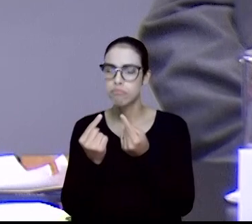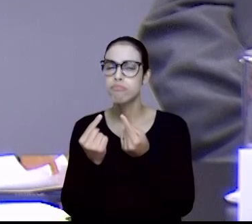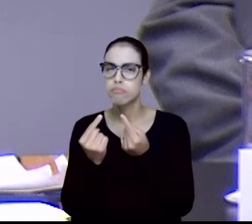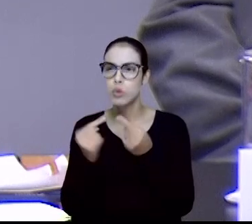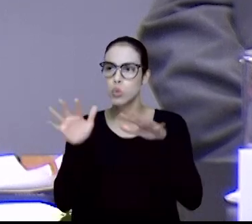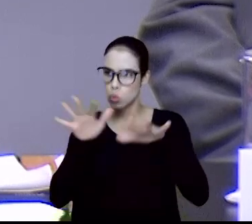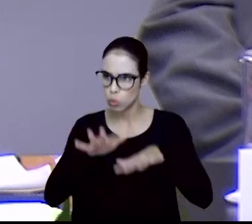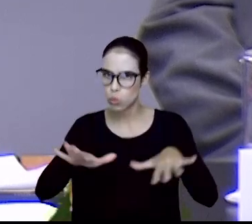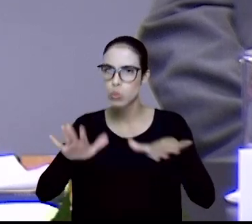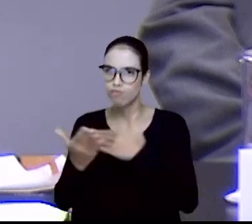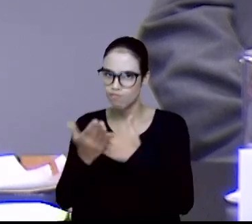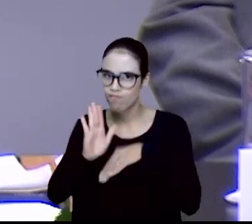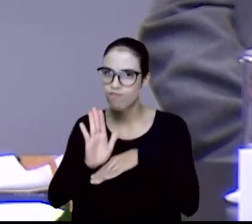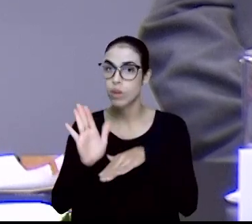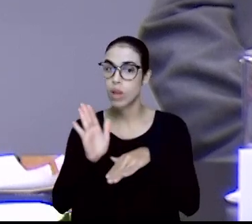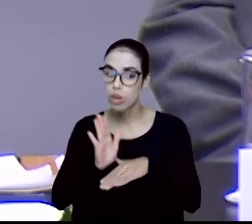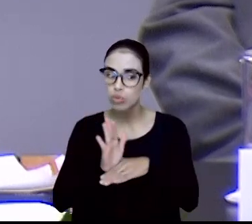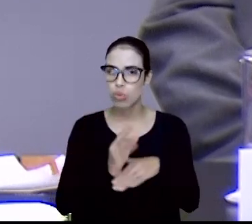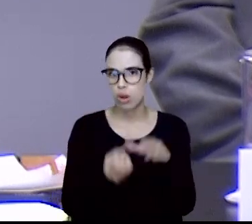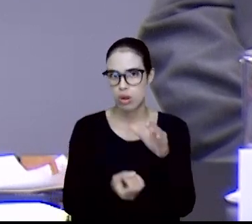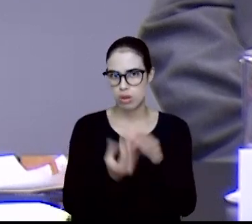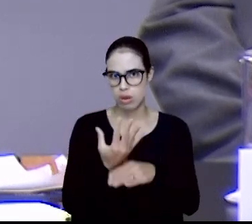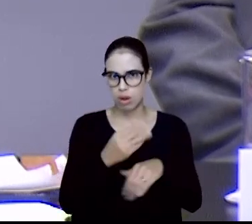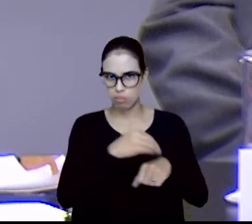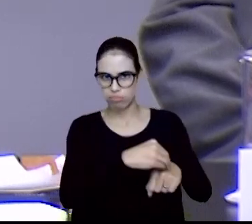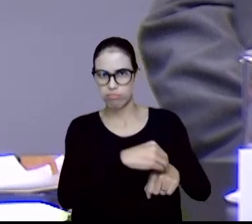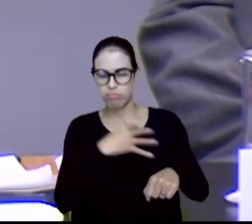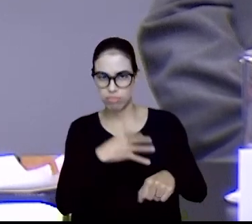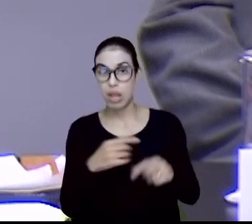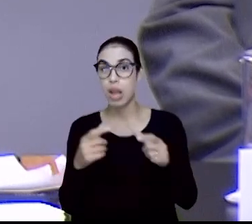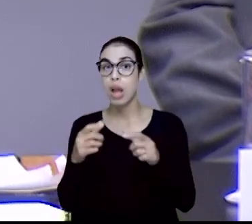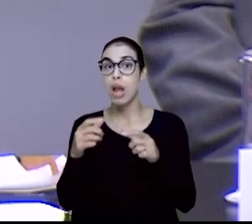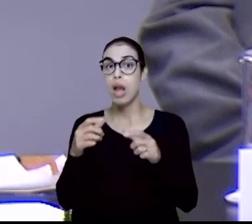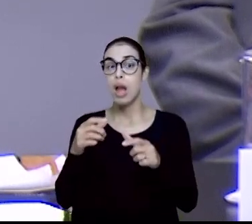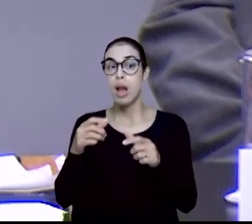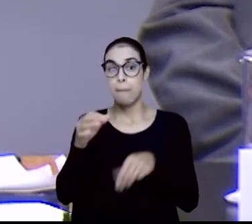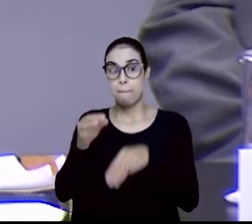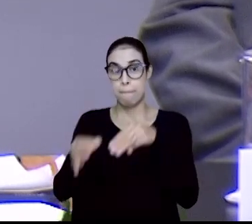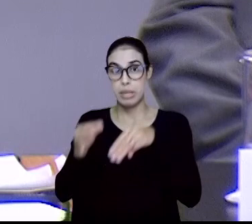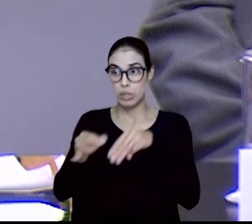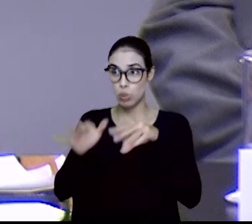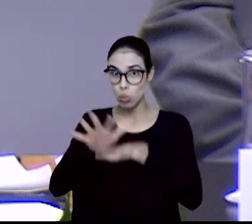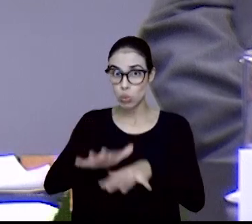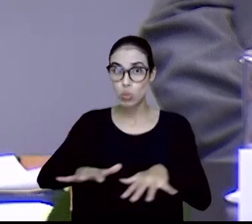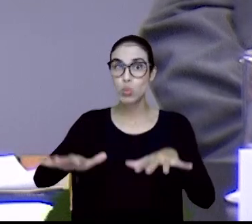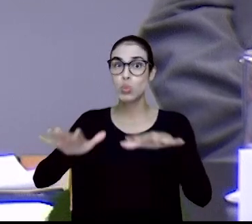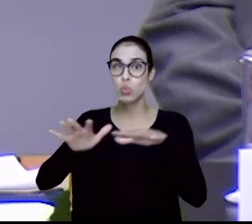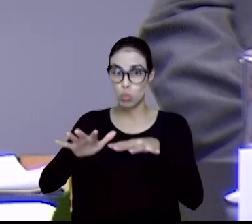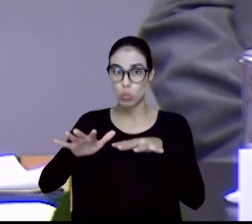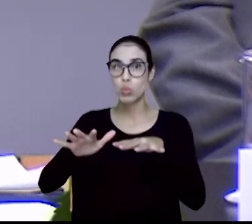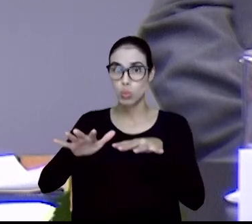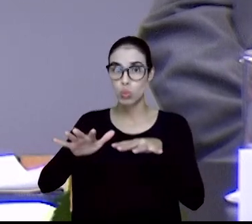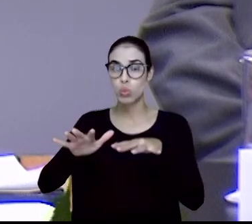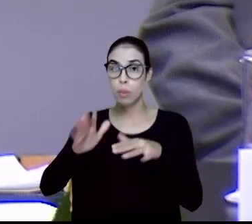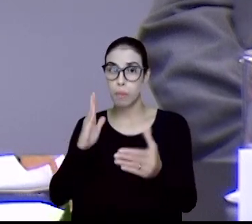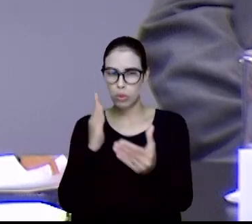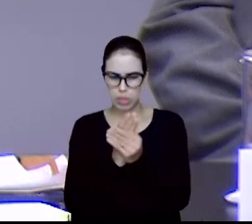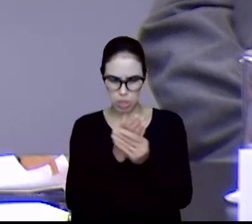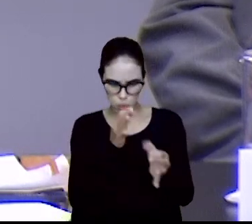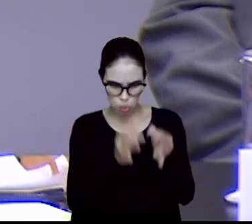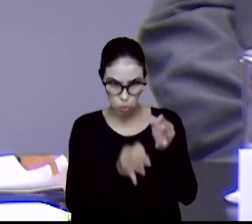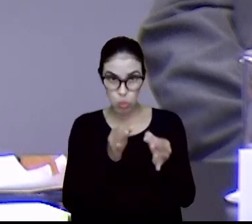e a maior parte dos ministros já está adotando em ação direta e em repercussão geral, que é um padrão